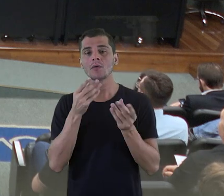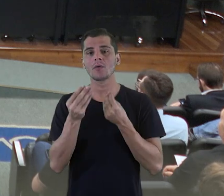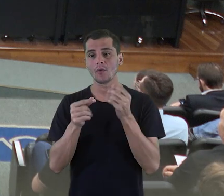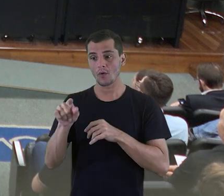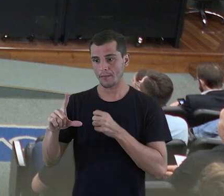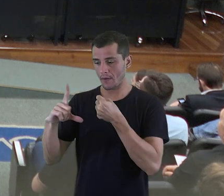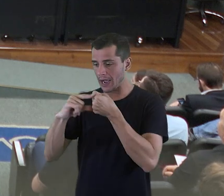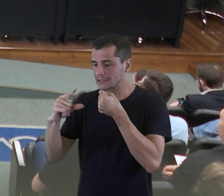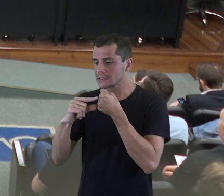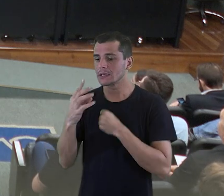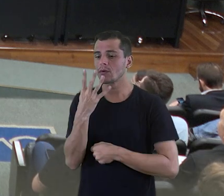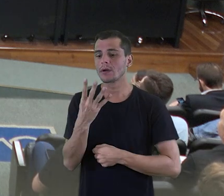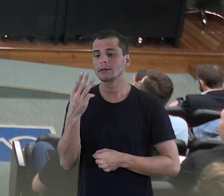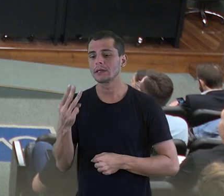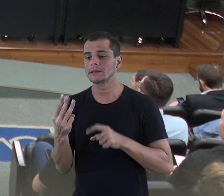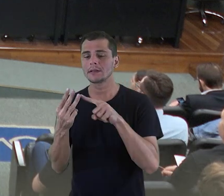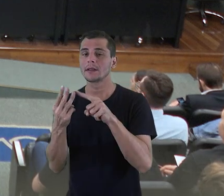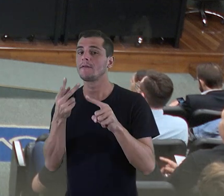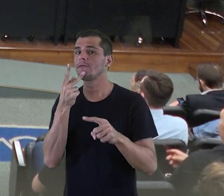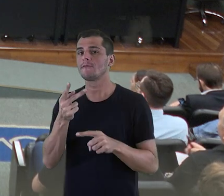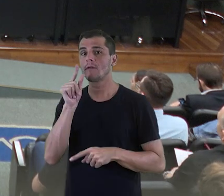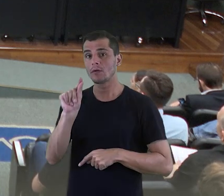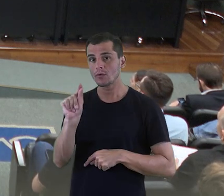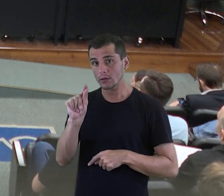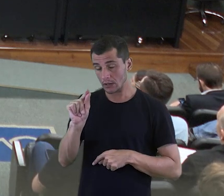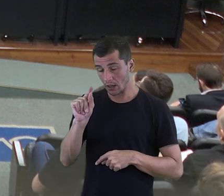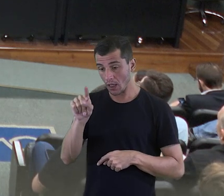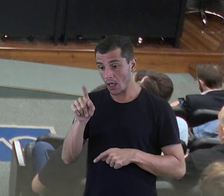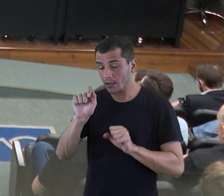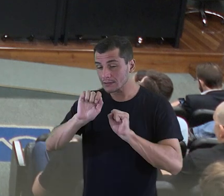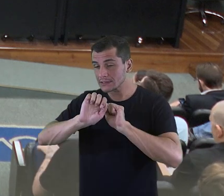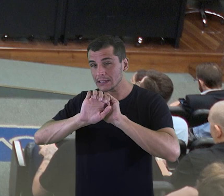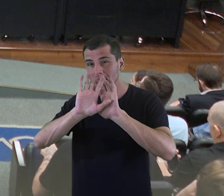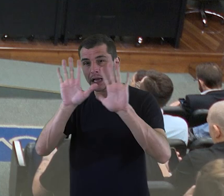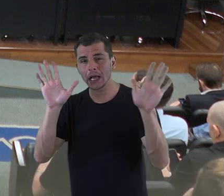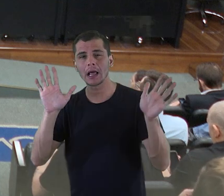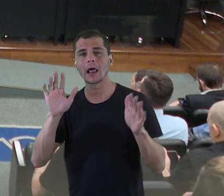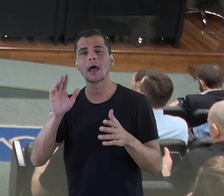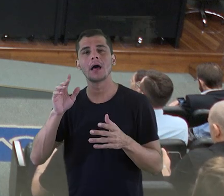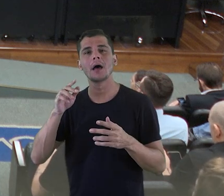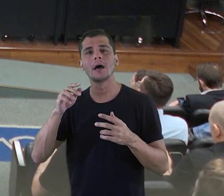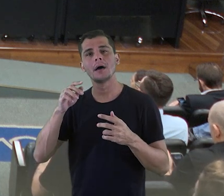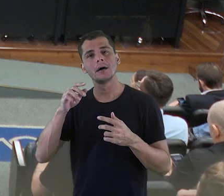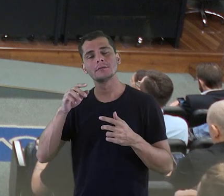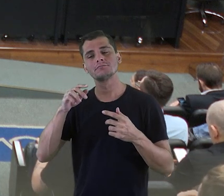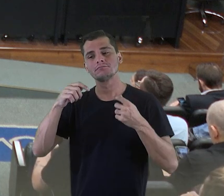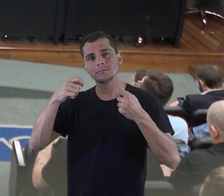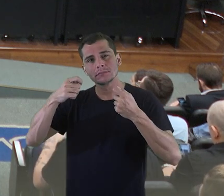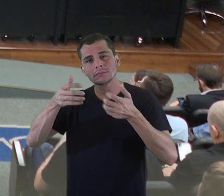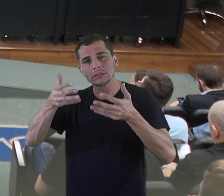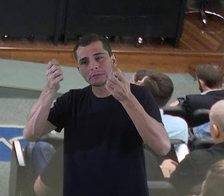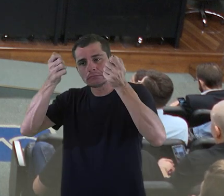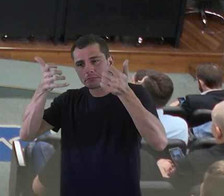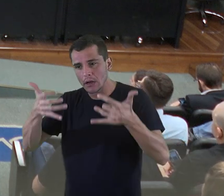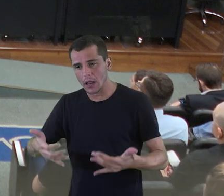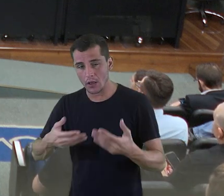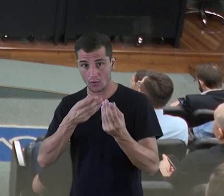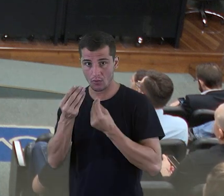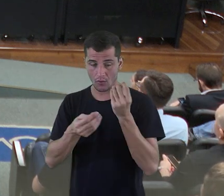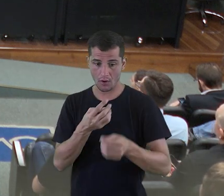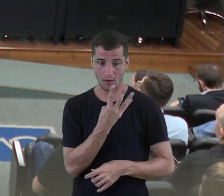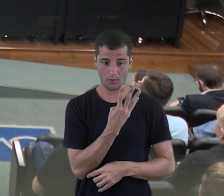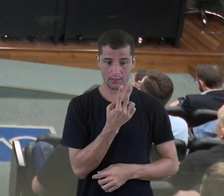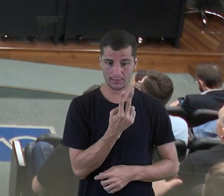porque o artigo 42 ele diz o seguinte você responde de forma objetiva quando controlador